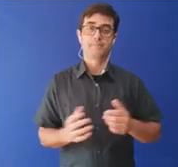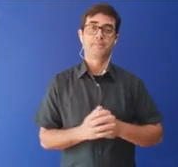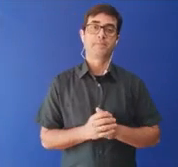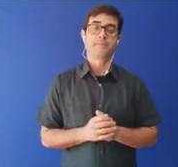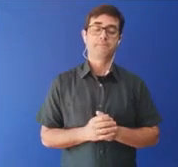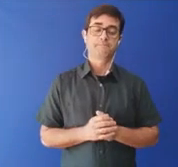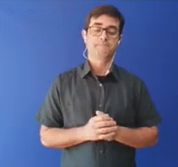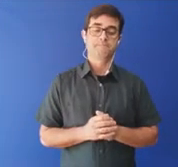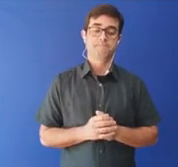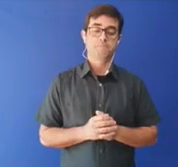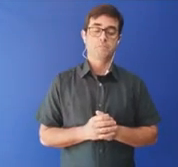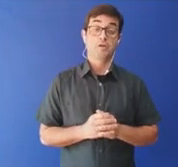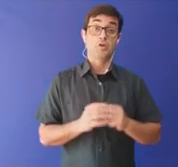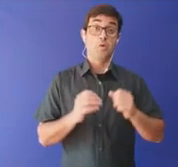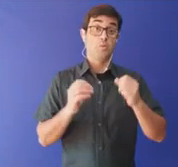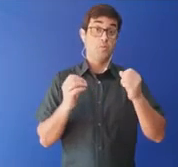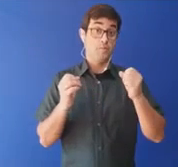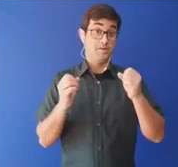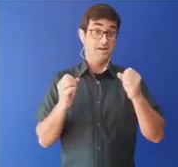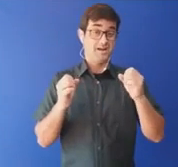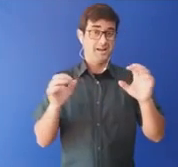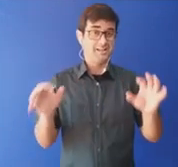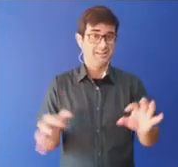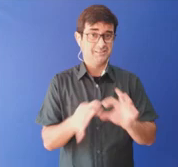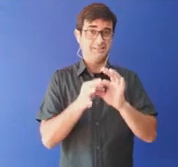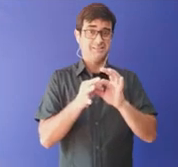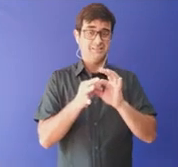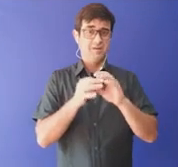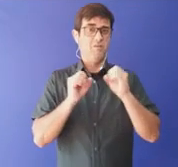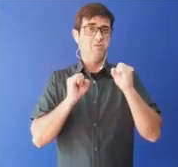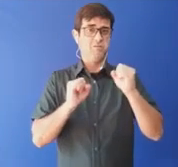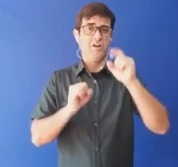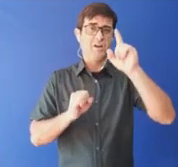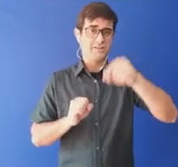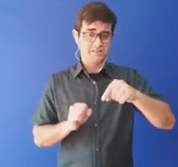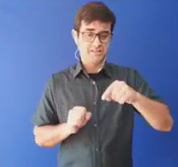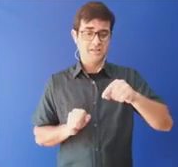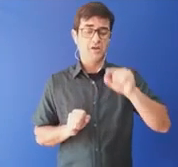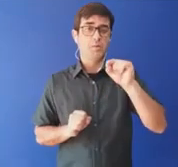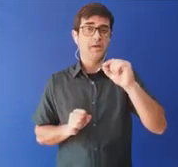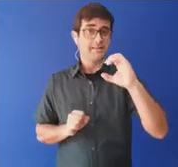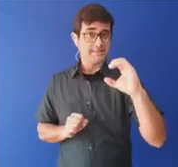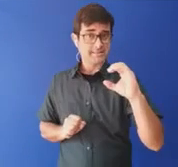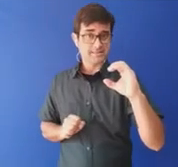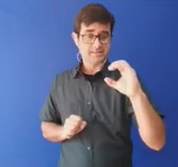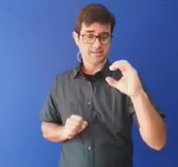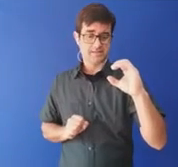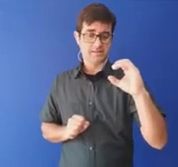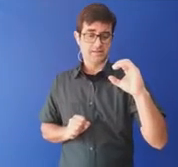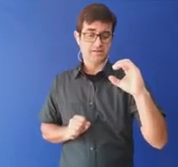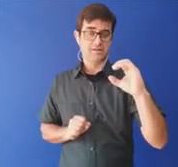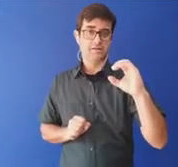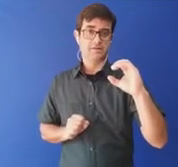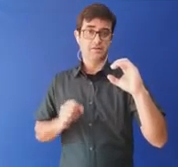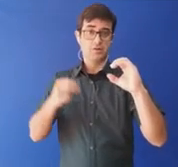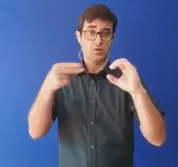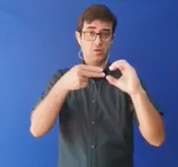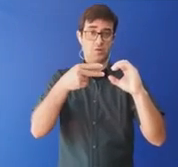Bom, a ligação conhecida mais forte é a do monóxido de carbono, COO,